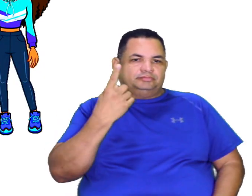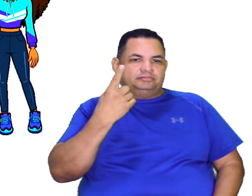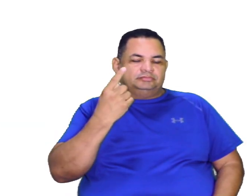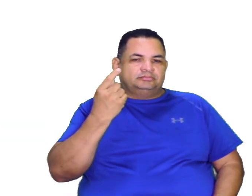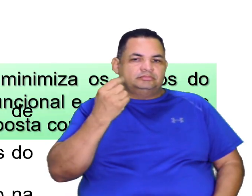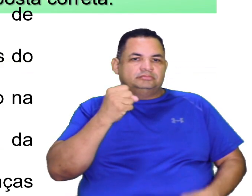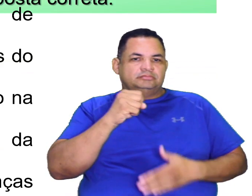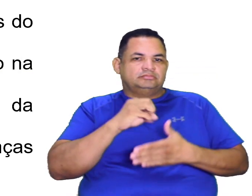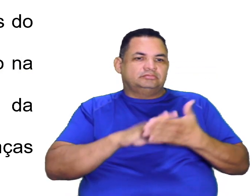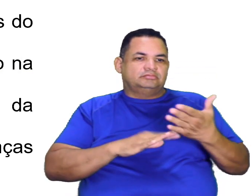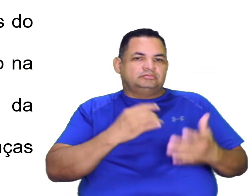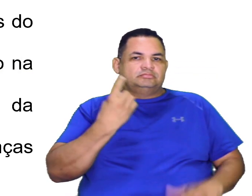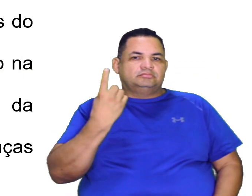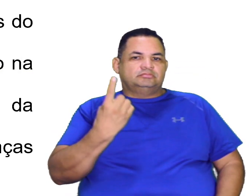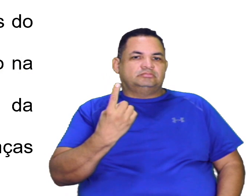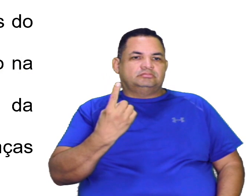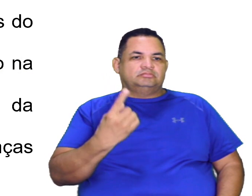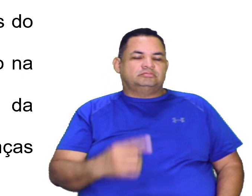questão única.